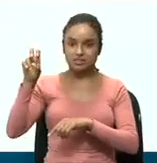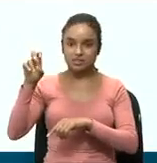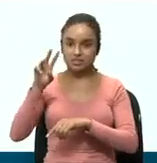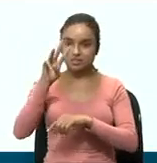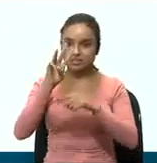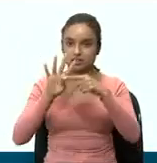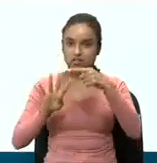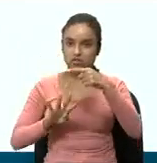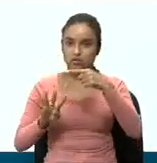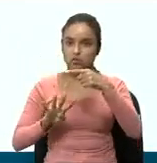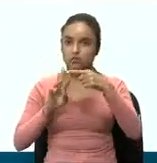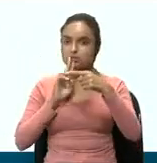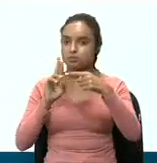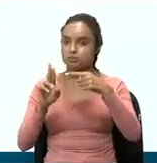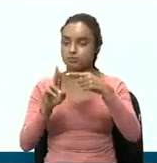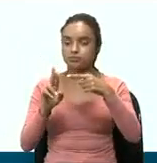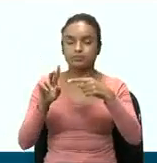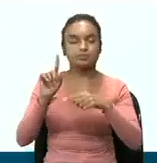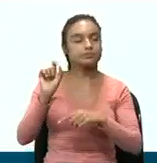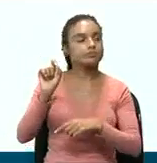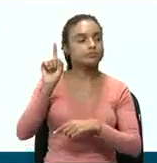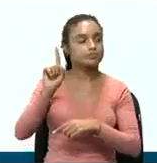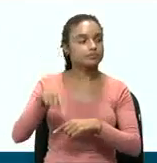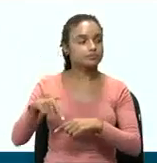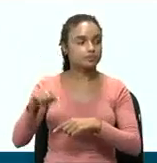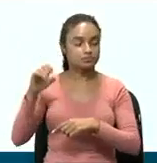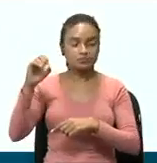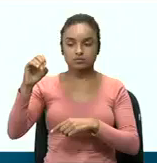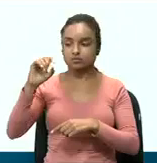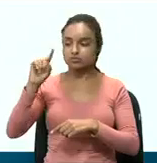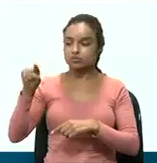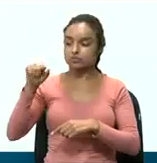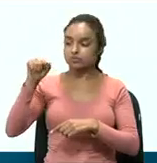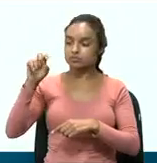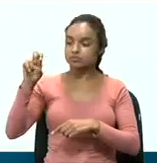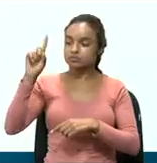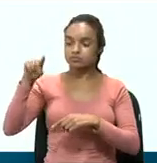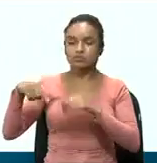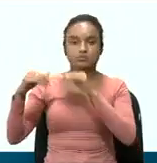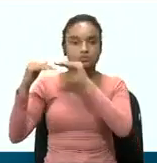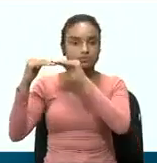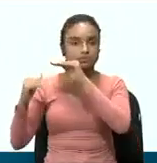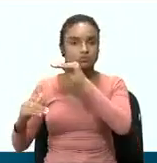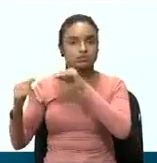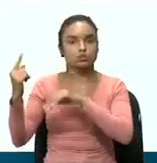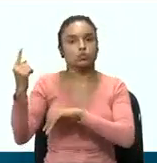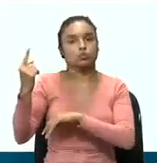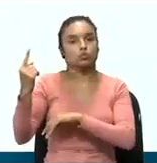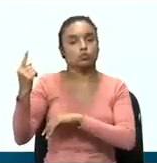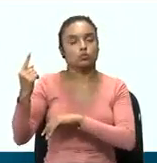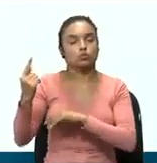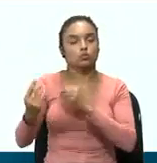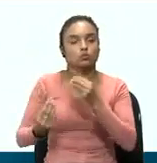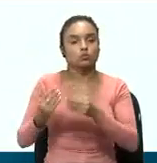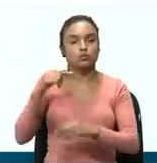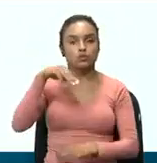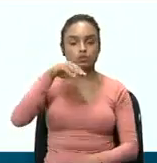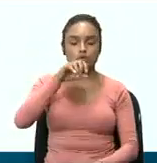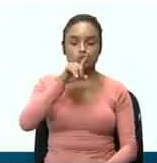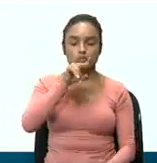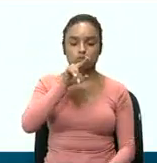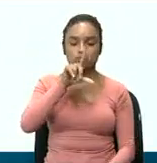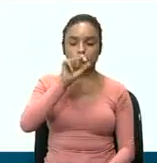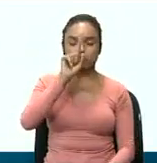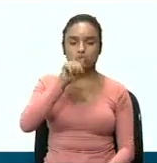0,75 é o quê? É menor, no caso, é menor que 1. Então, como o módulo de R